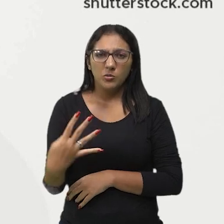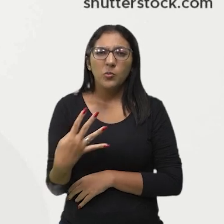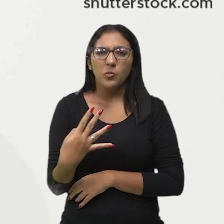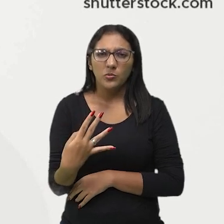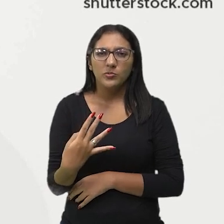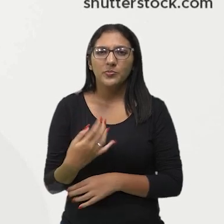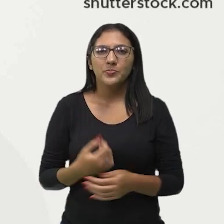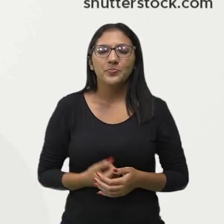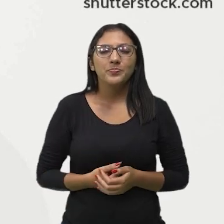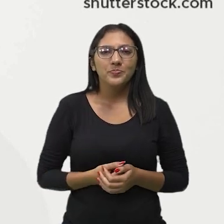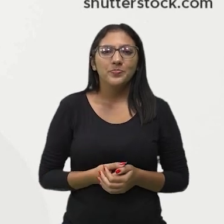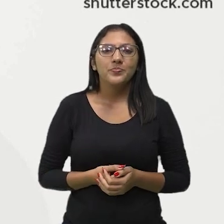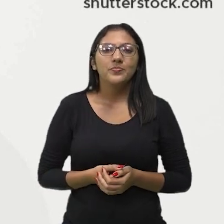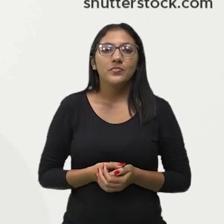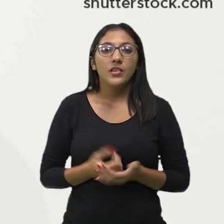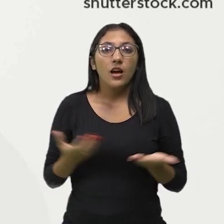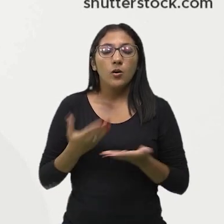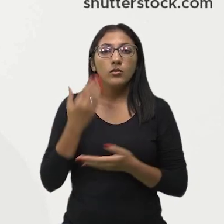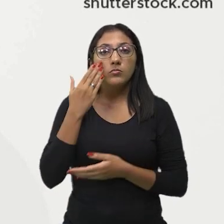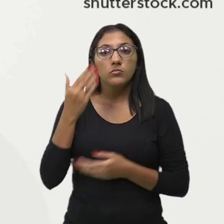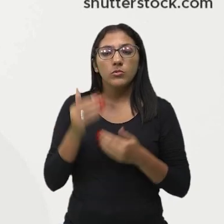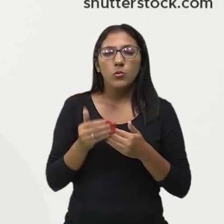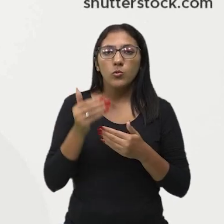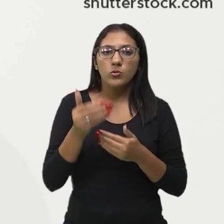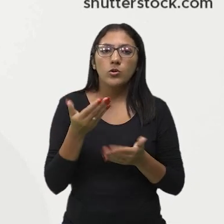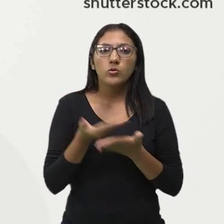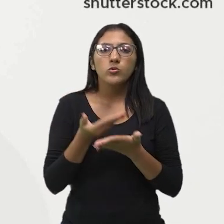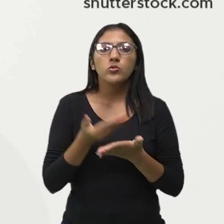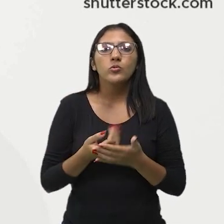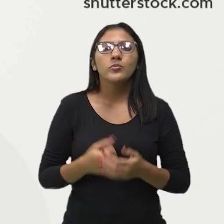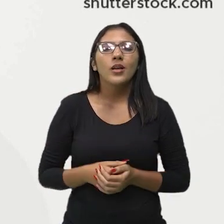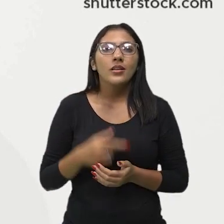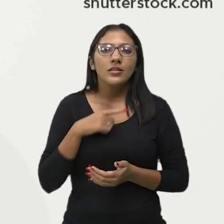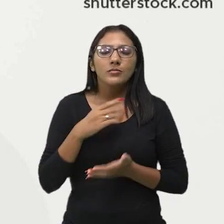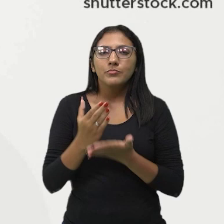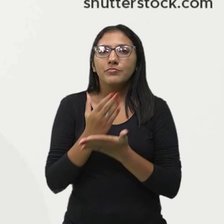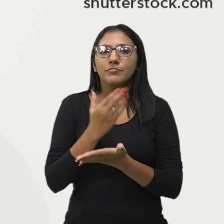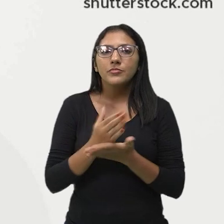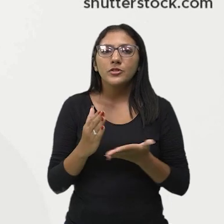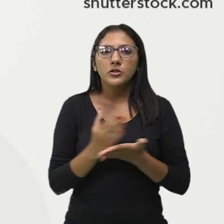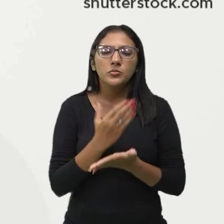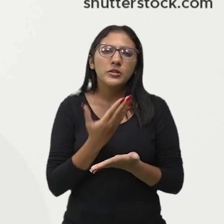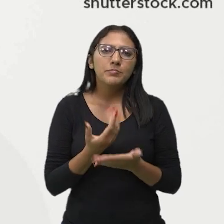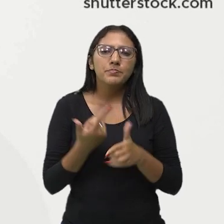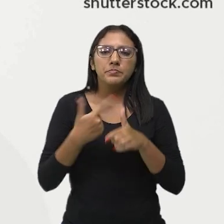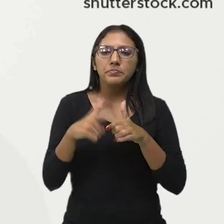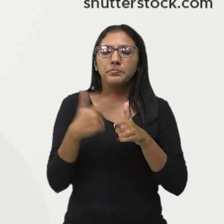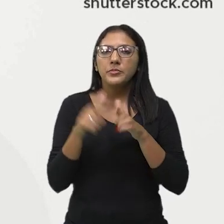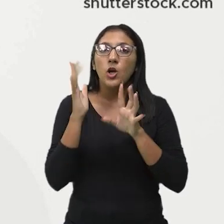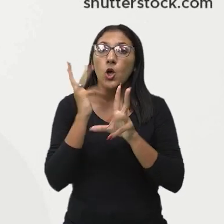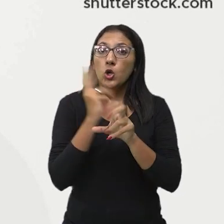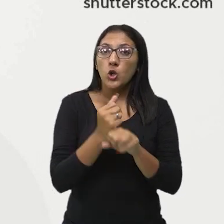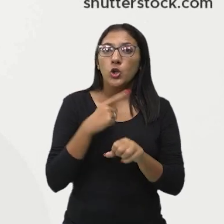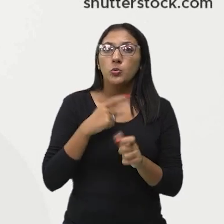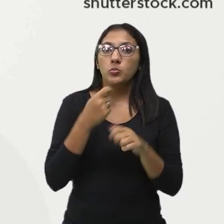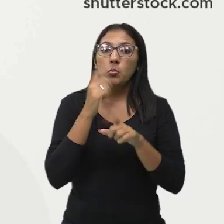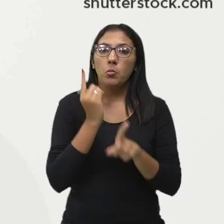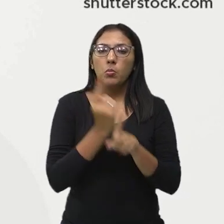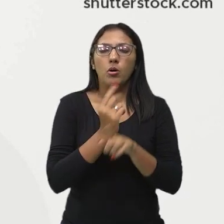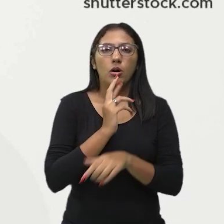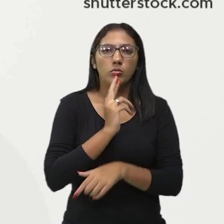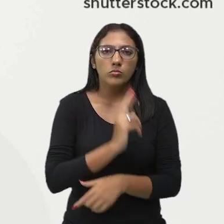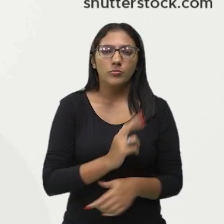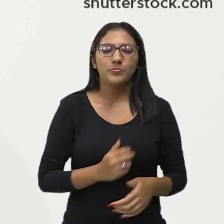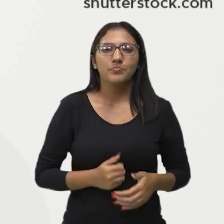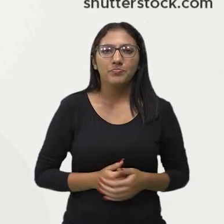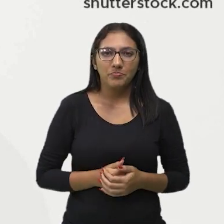gente resolver, né? Então, acompanhe comigo aí o nosso primeiro problema que temos que está na tela. O primeiro